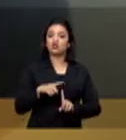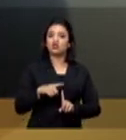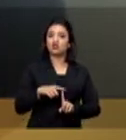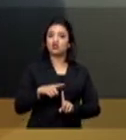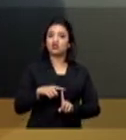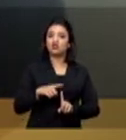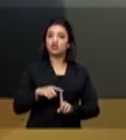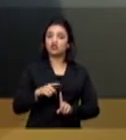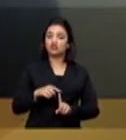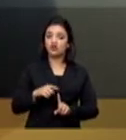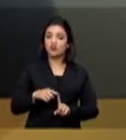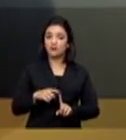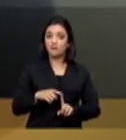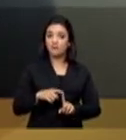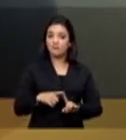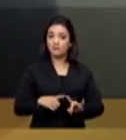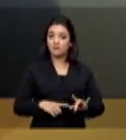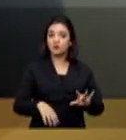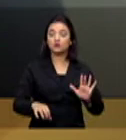lógica. Então, se há uma